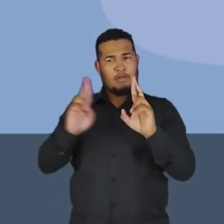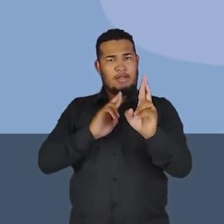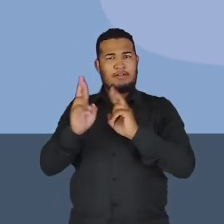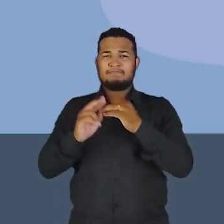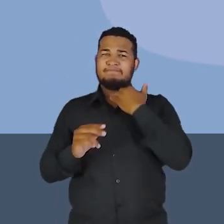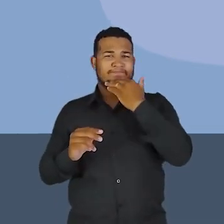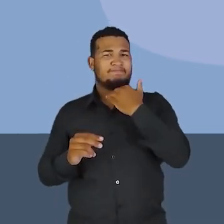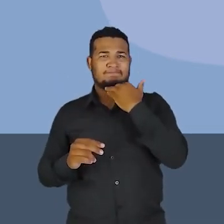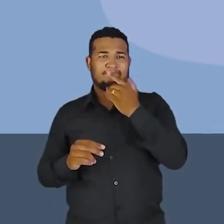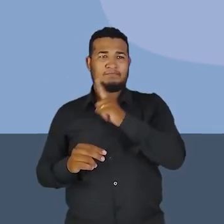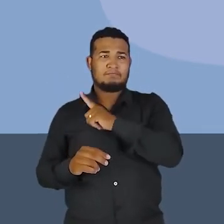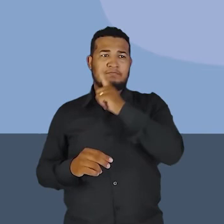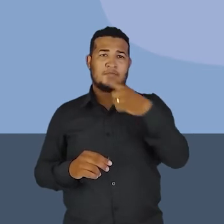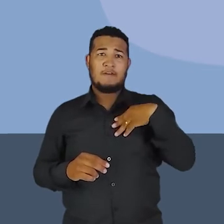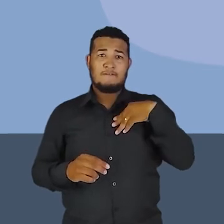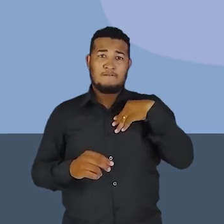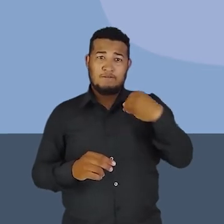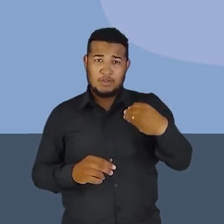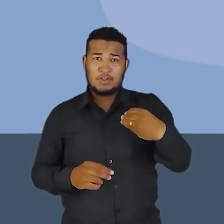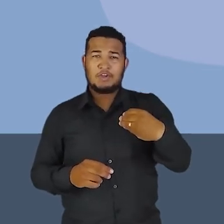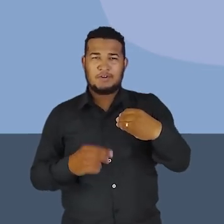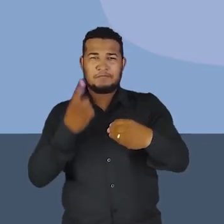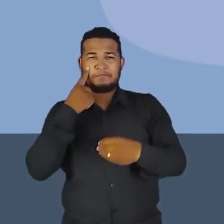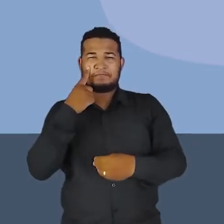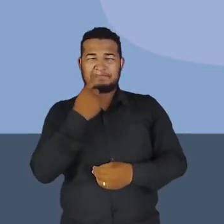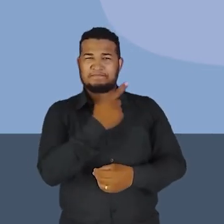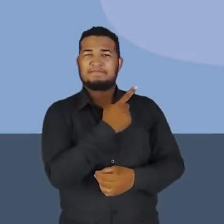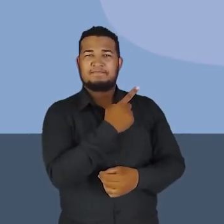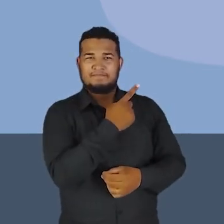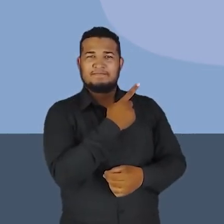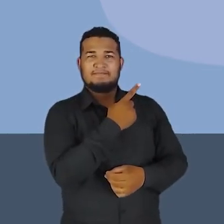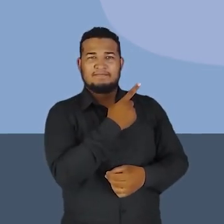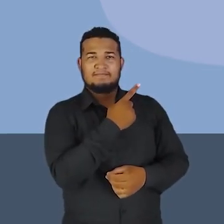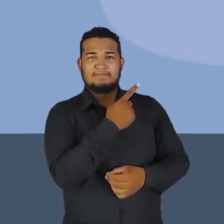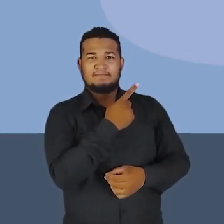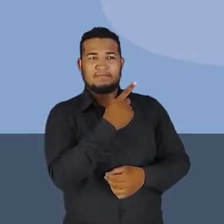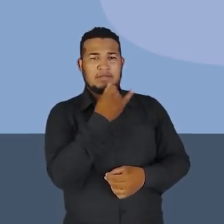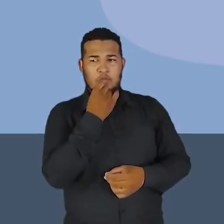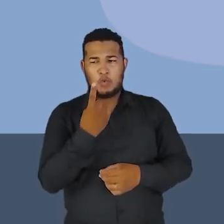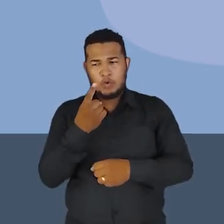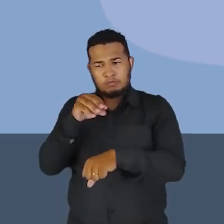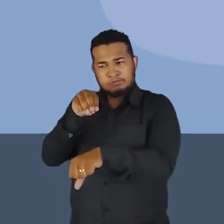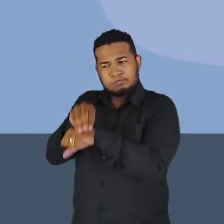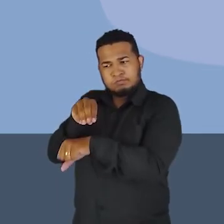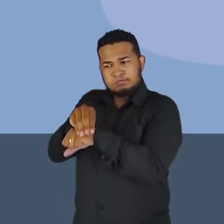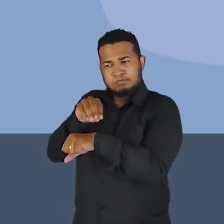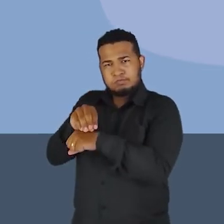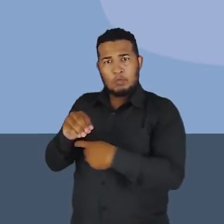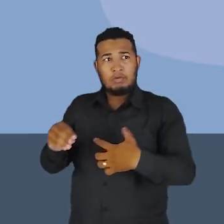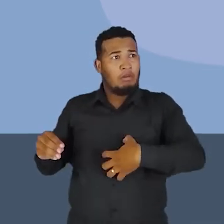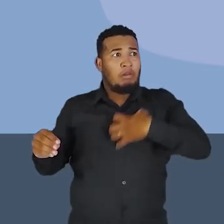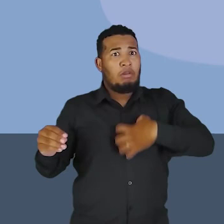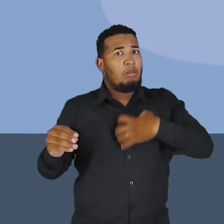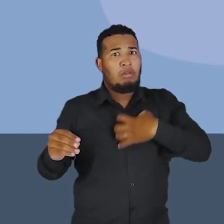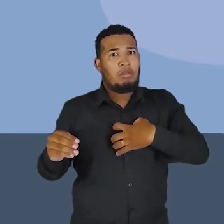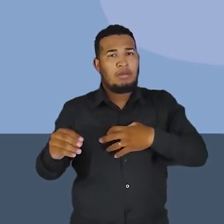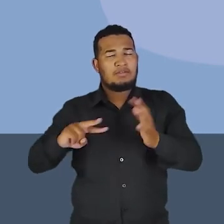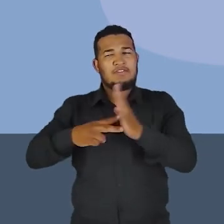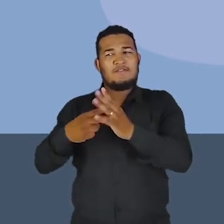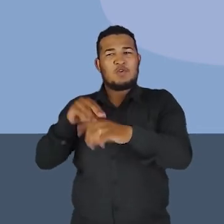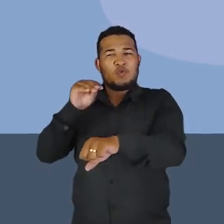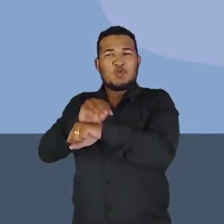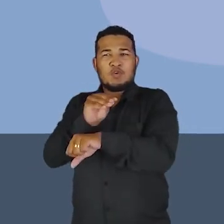Em seguida vem os filhos, observem a imagem do filho. Enquanto um segura, cuidando, o outro se desespera. Falta de